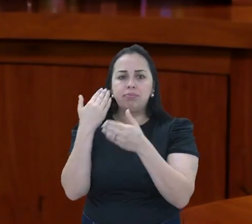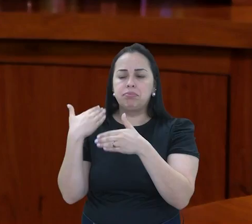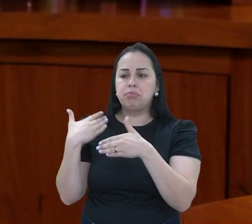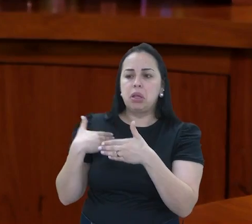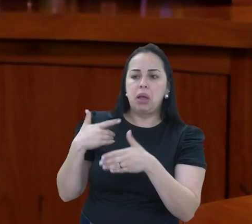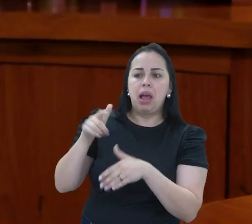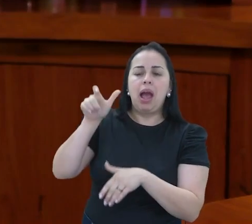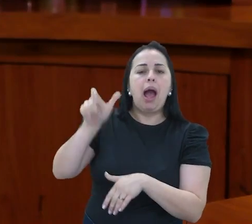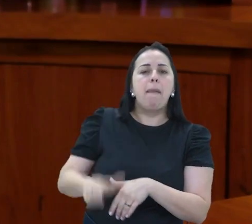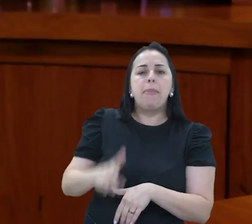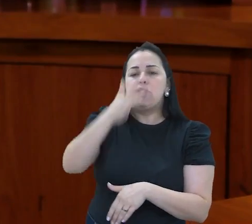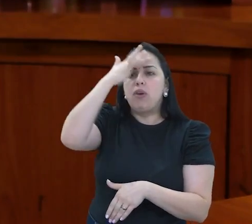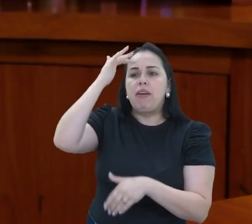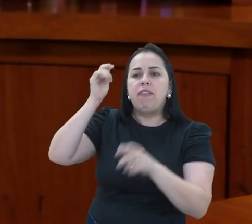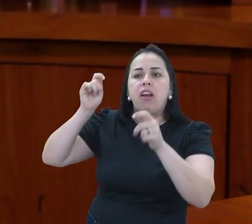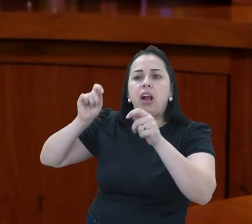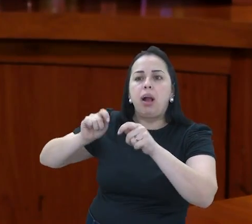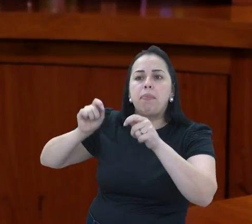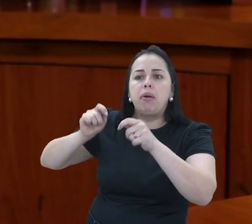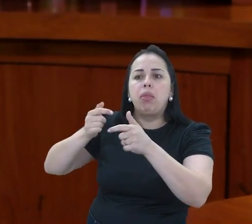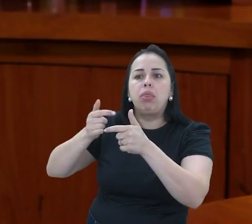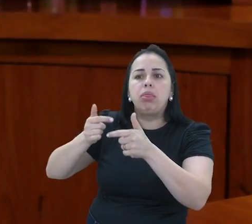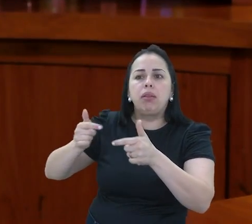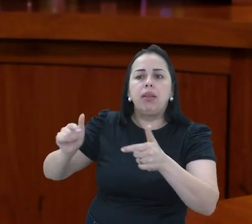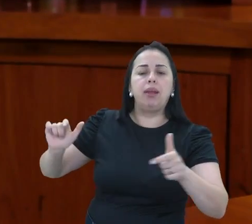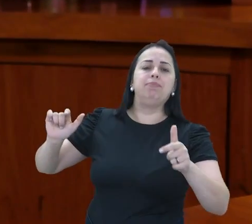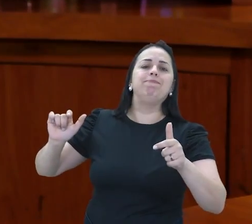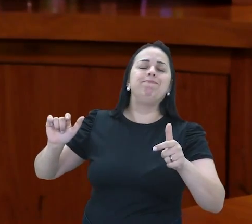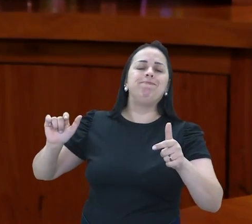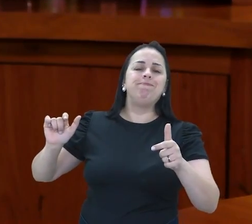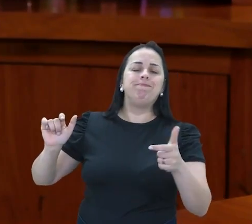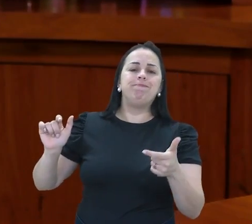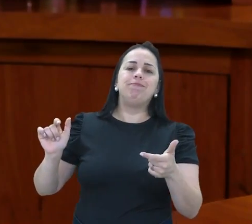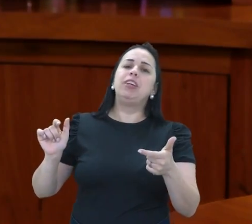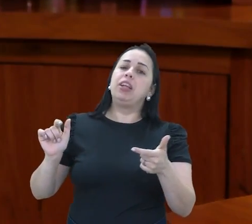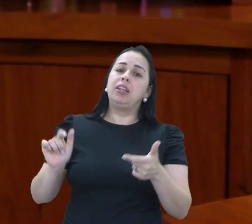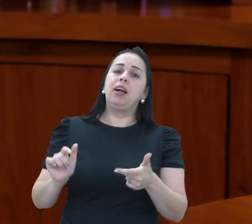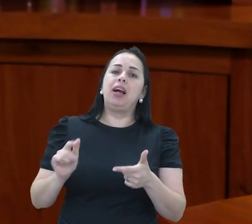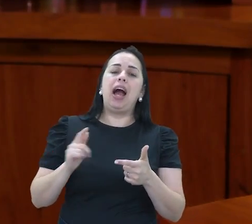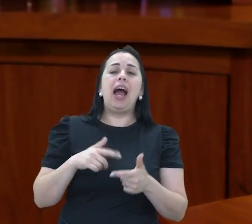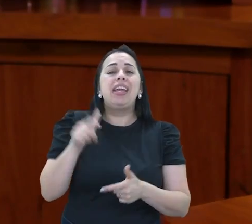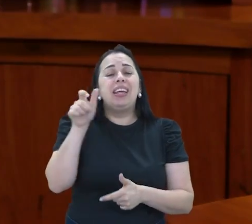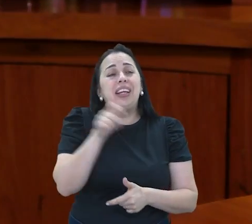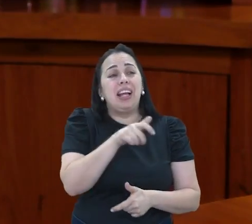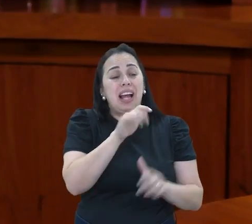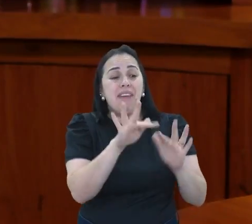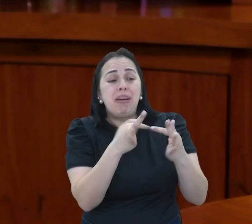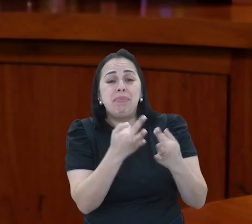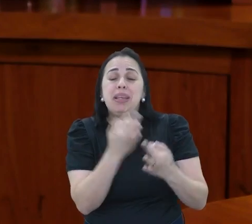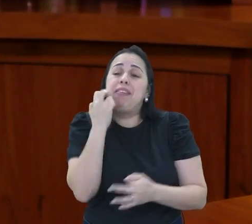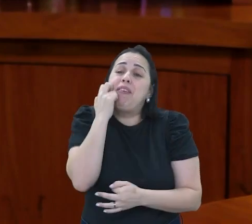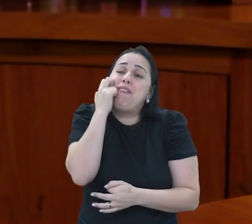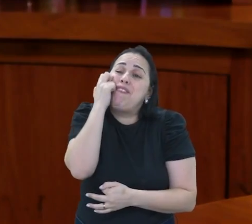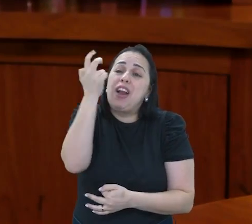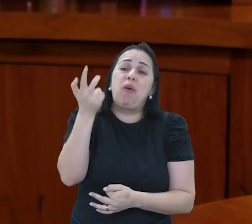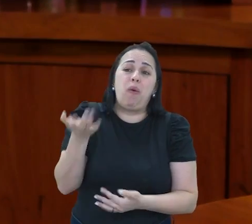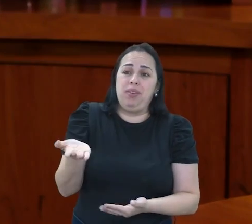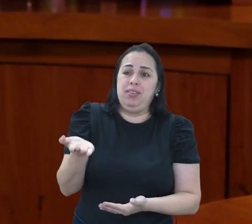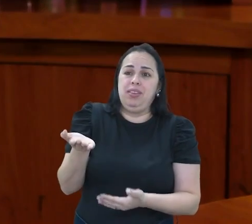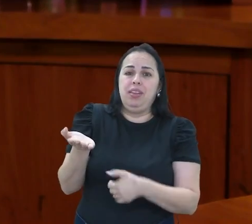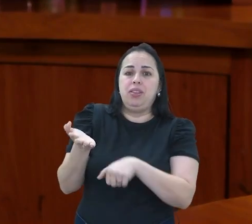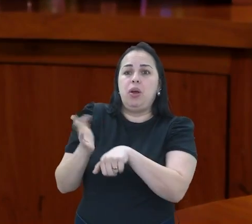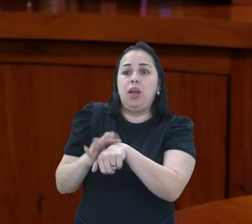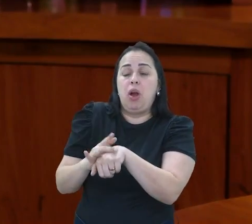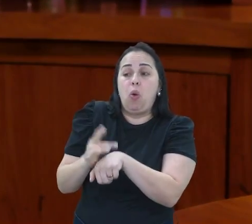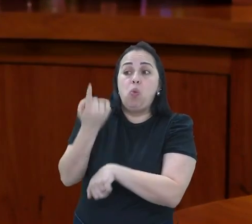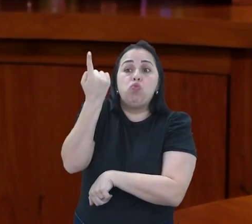uma doença muito incapacitante, que gera, né, que vai cursar com a demência, isso gera muita vergonha. A demência ela